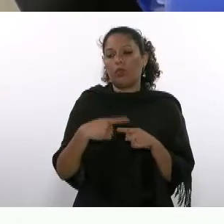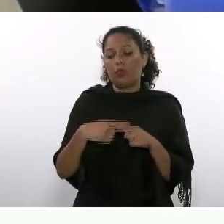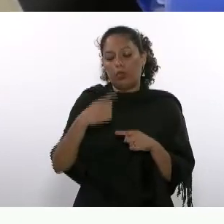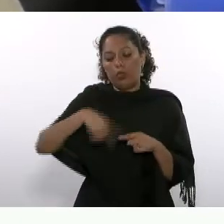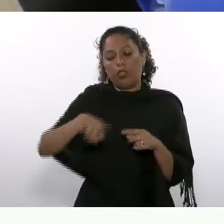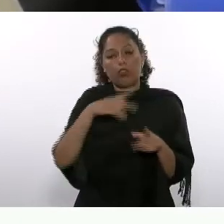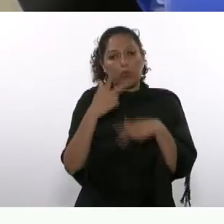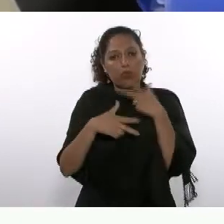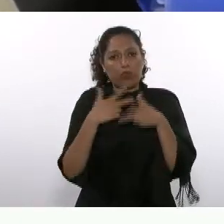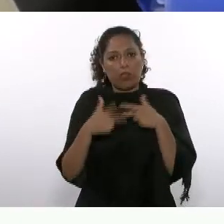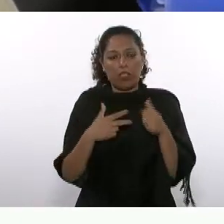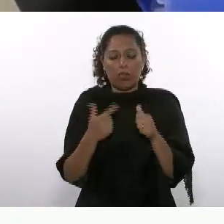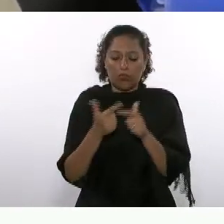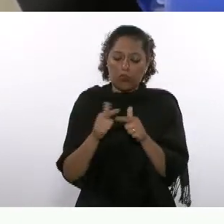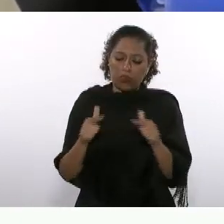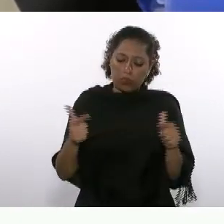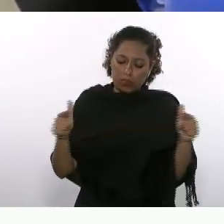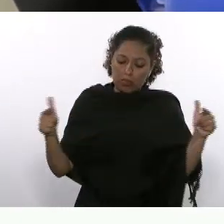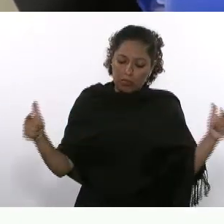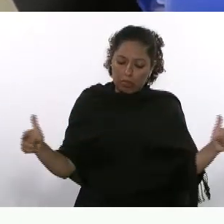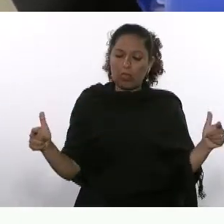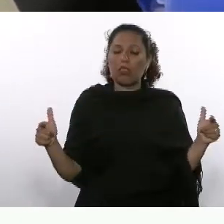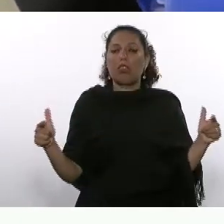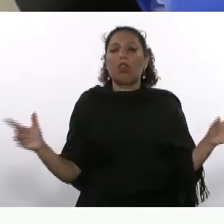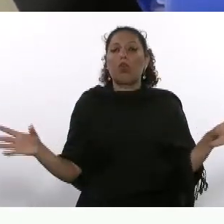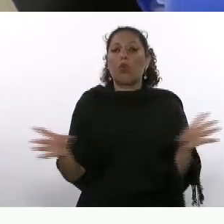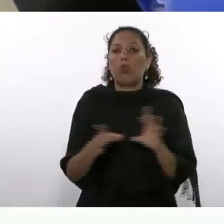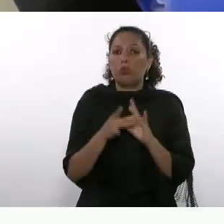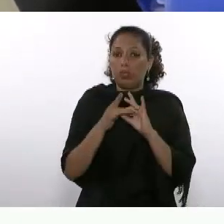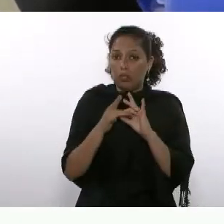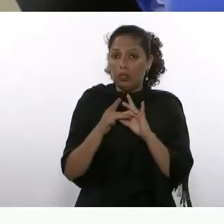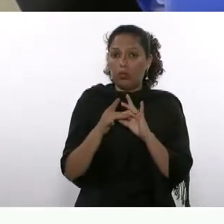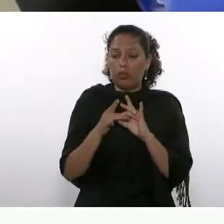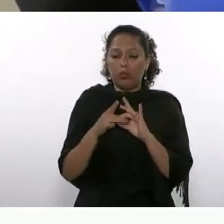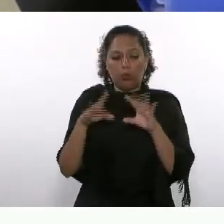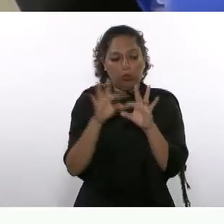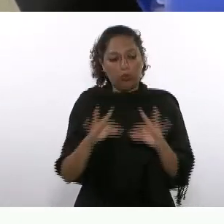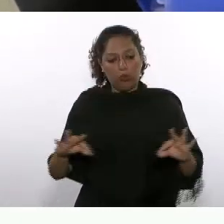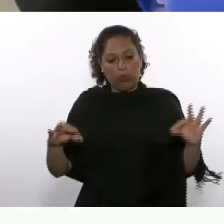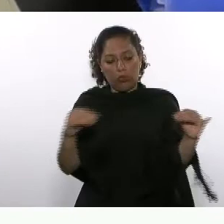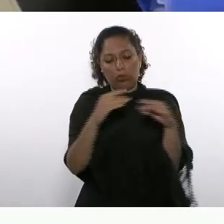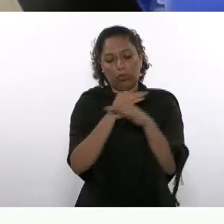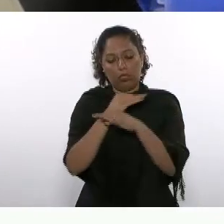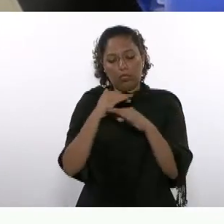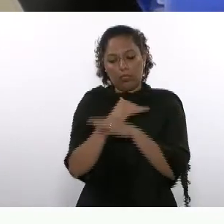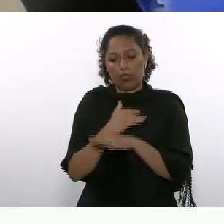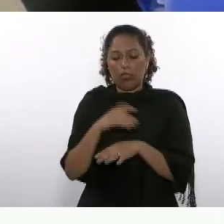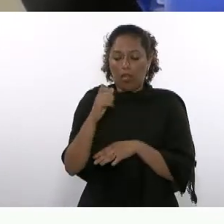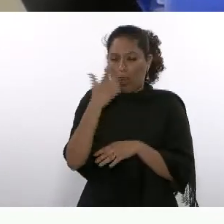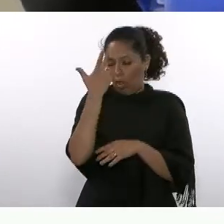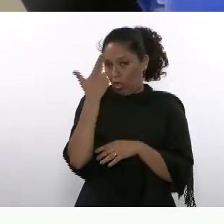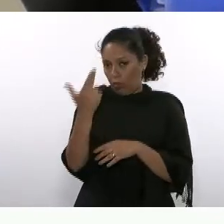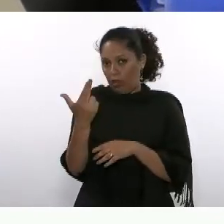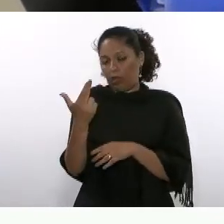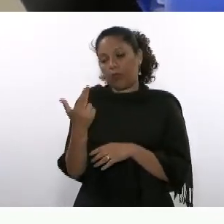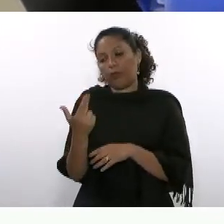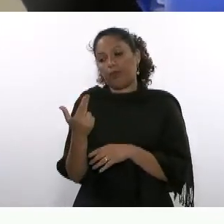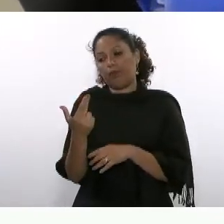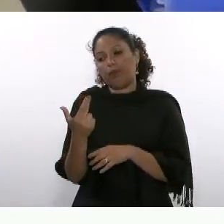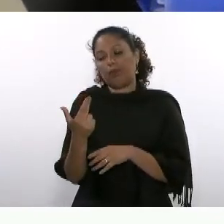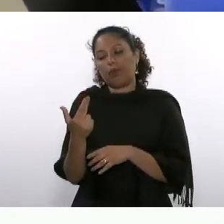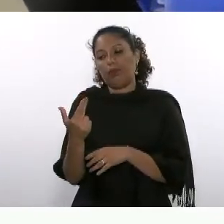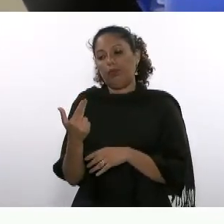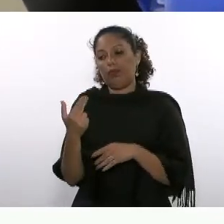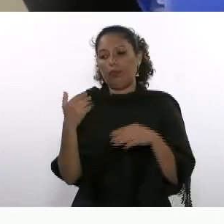está falando de um desenvolvimento integrado e integral do território. E óbvio que